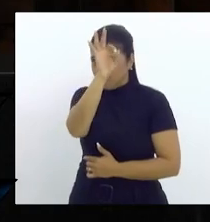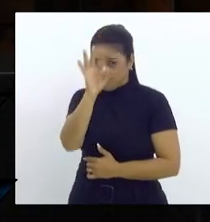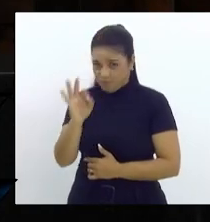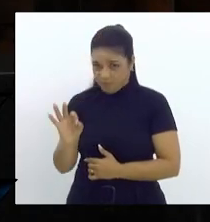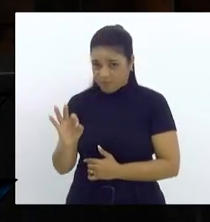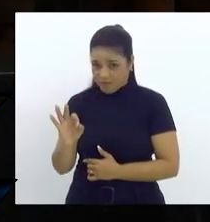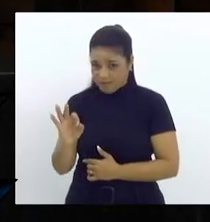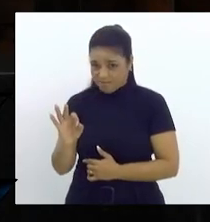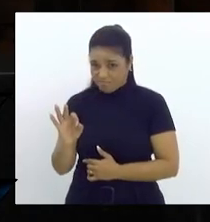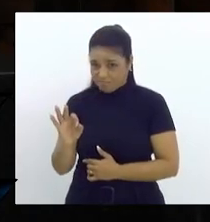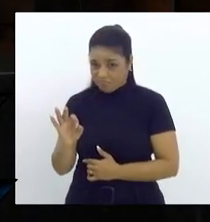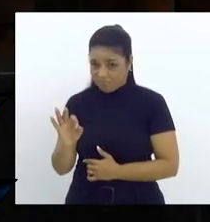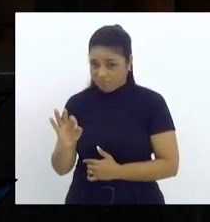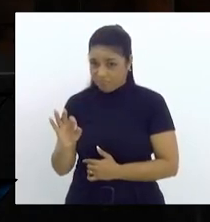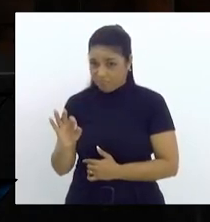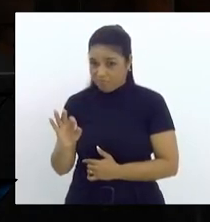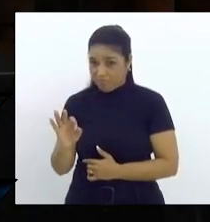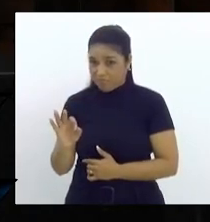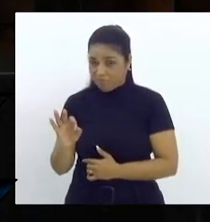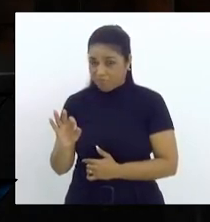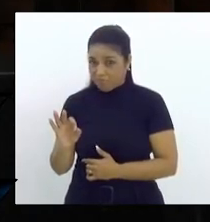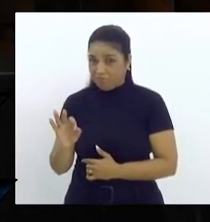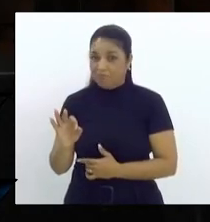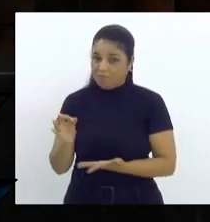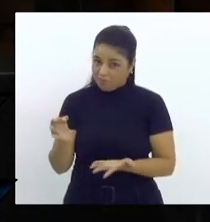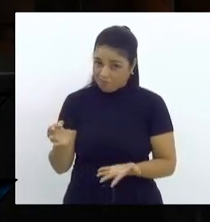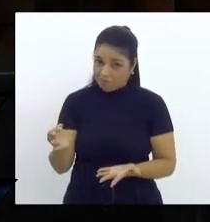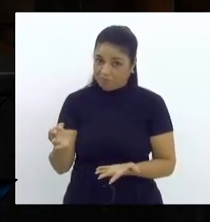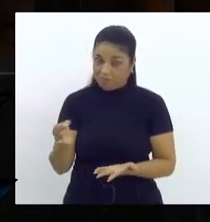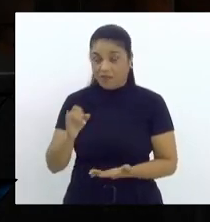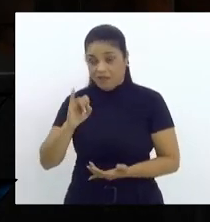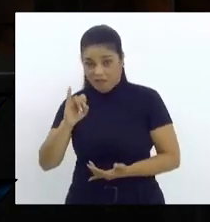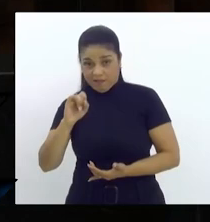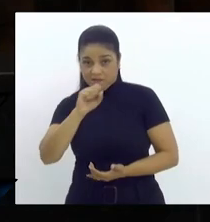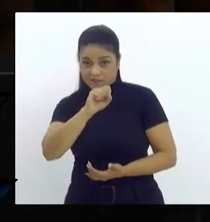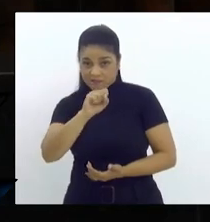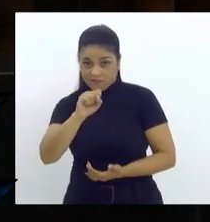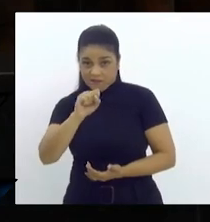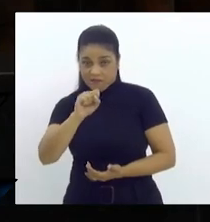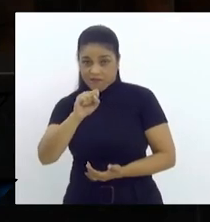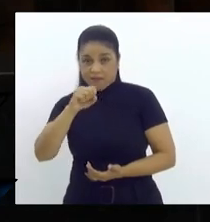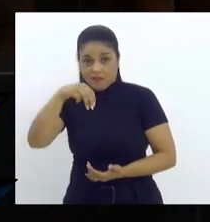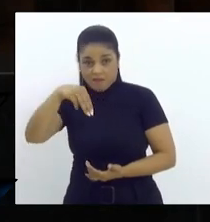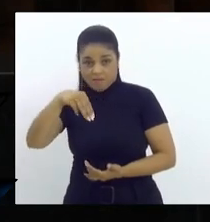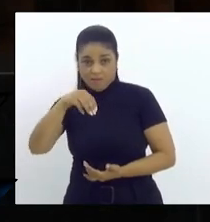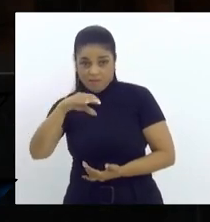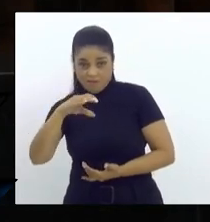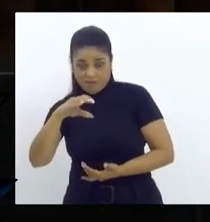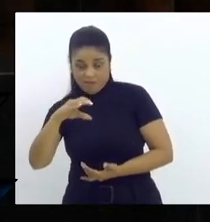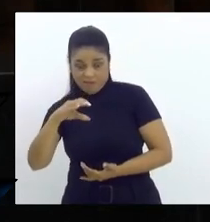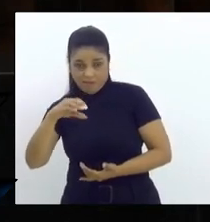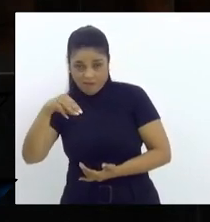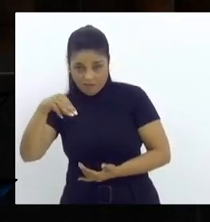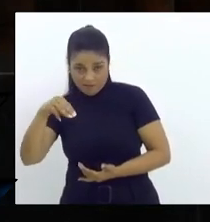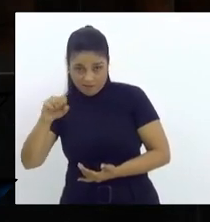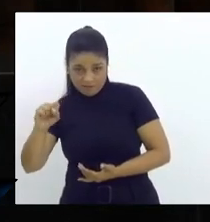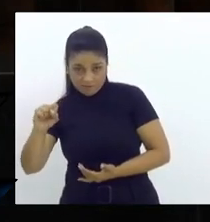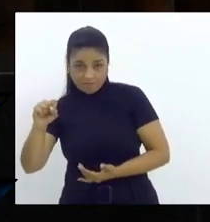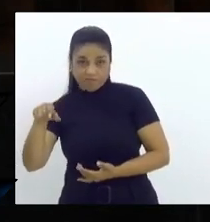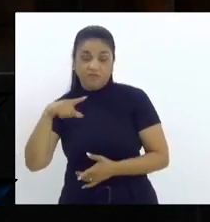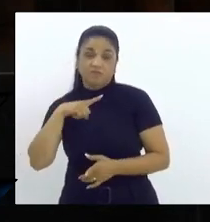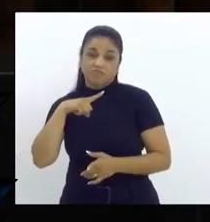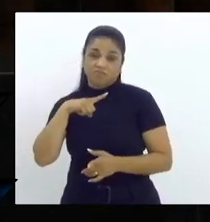5 pontos percentuais. O ICMS, a alíquota máxima hoje